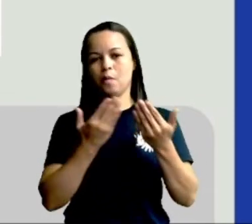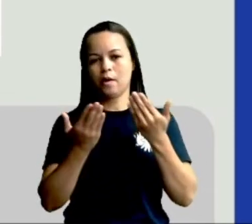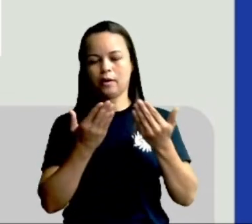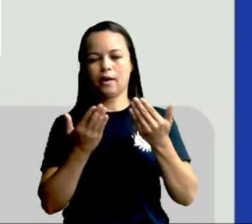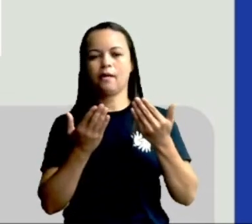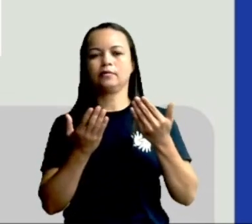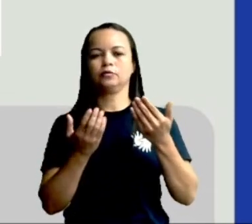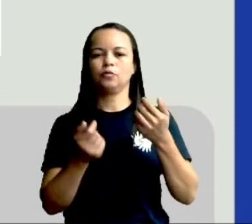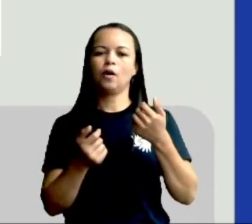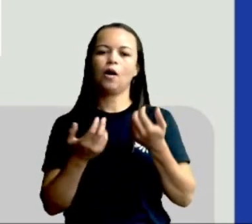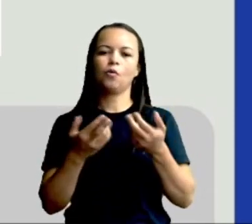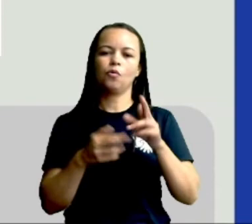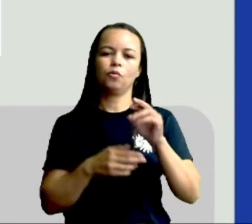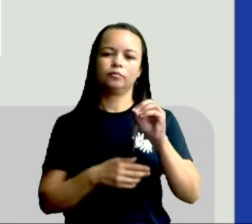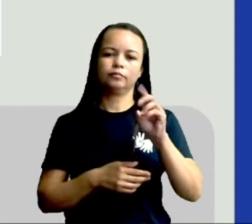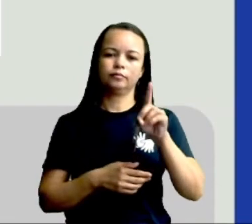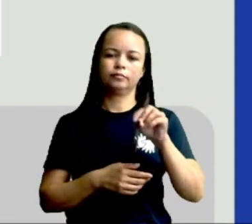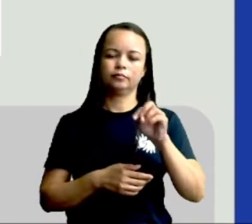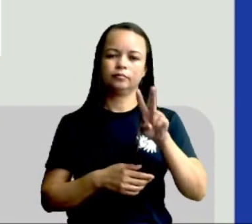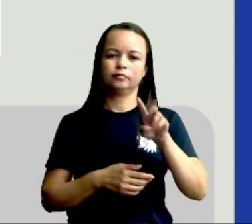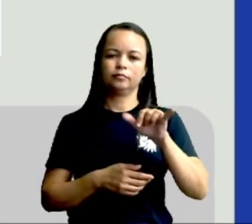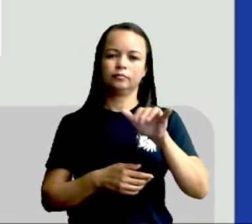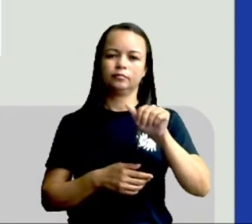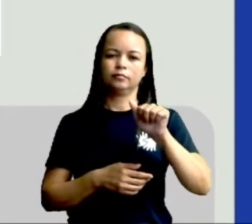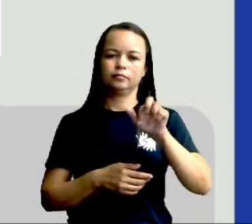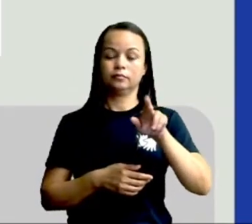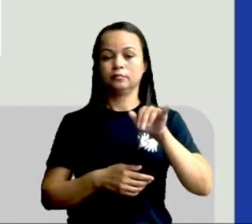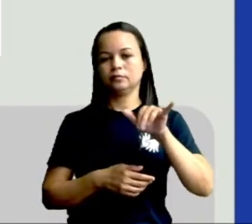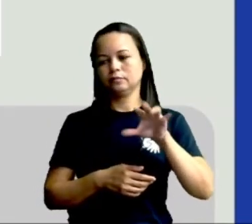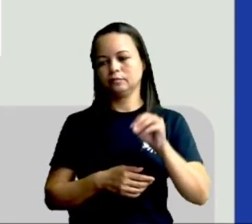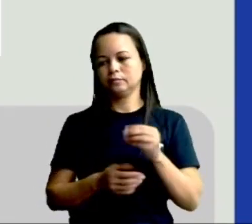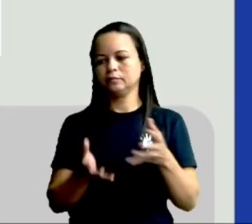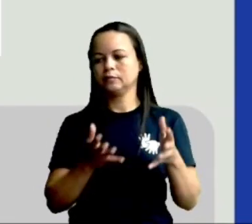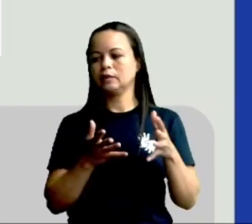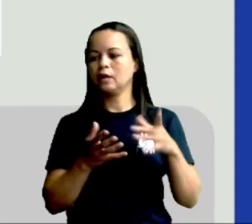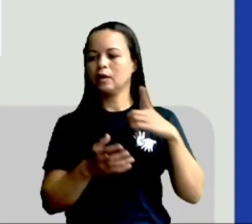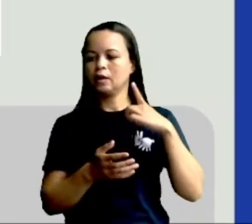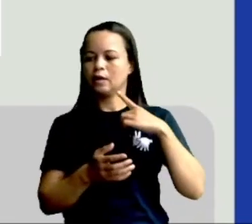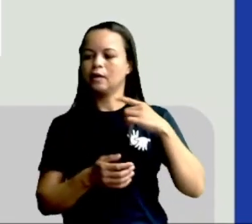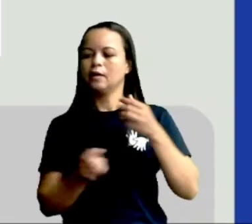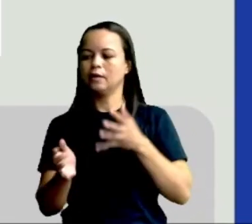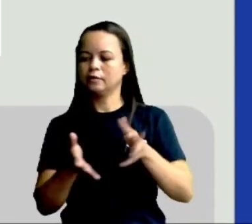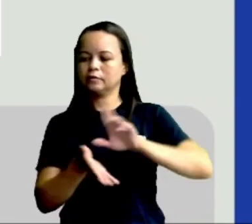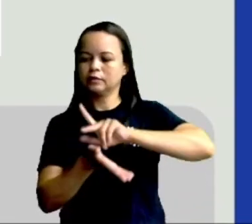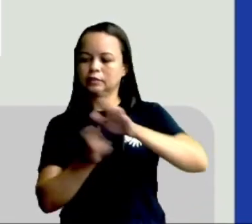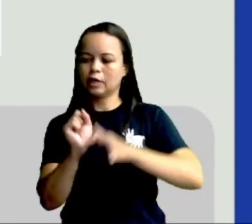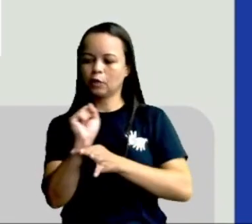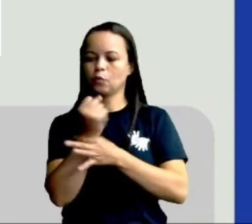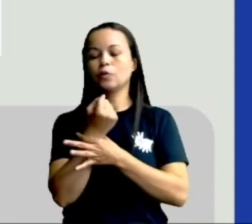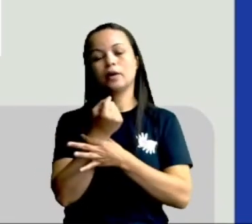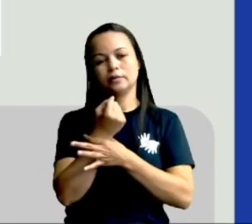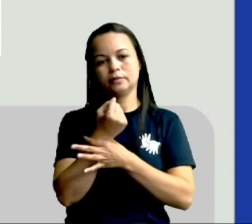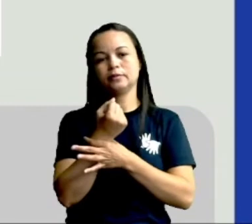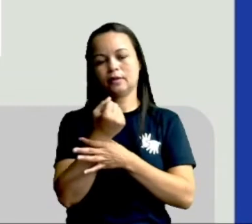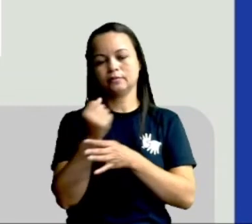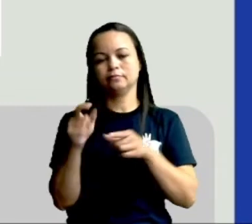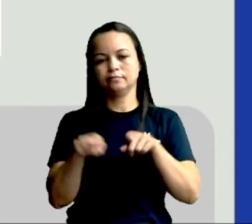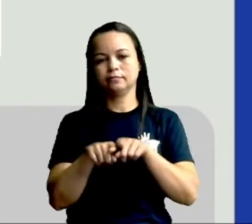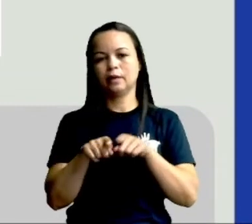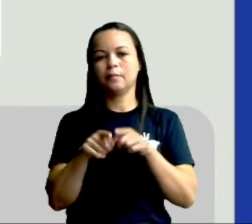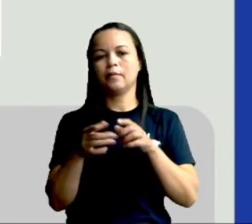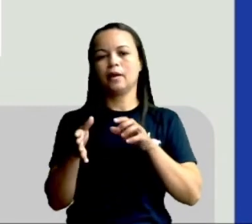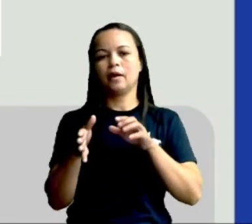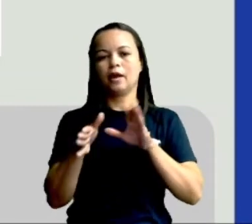claro. Possui maior segurança em relação ao modal rodoviário, visto que ocorrem poucos acidentes, furtos